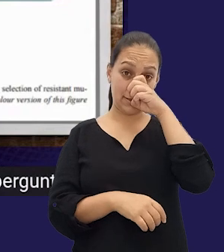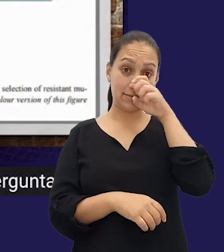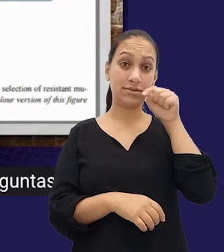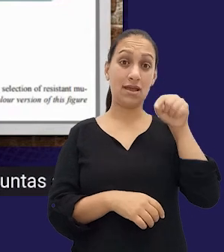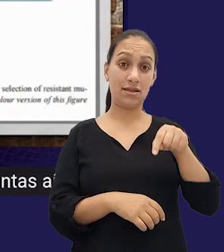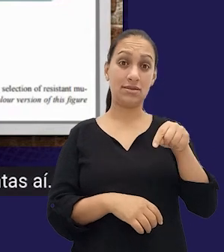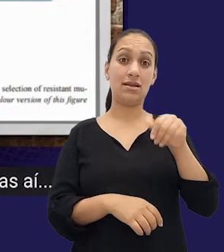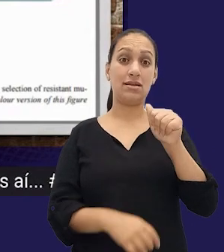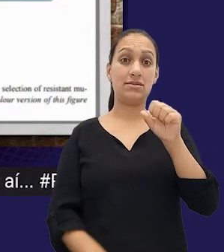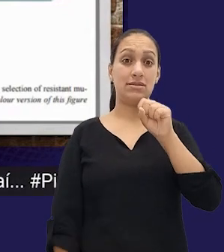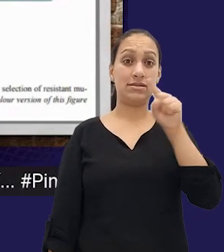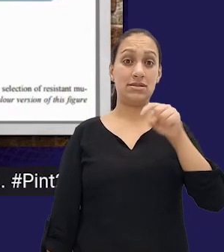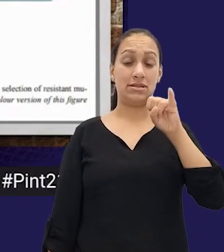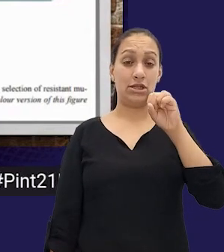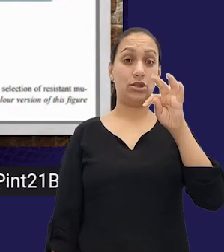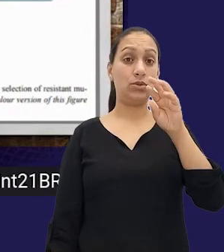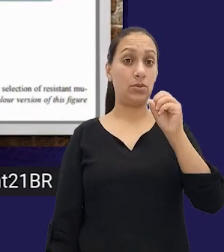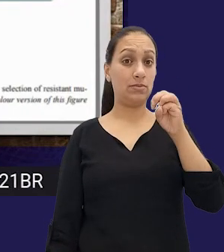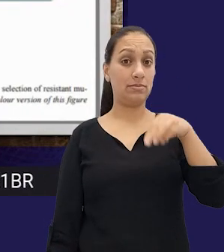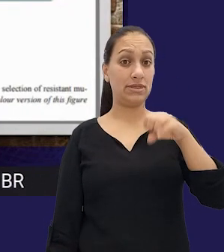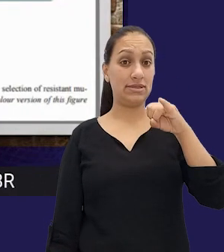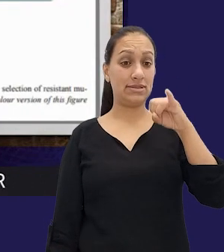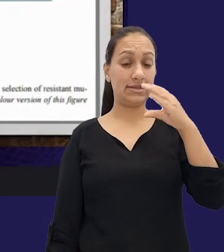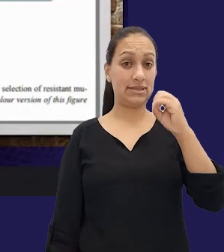resistentes à azitromicina. Então,